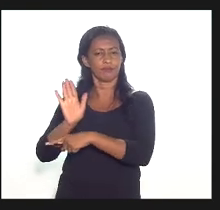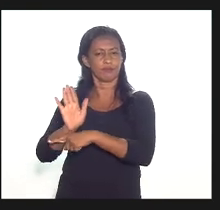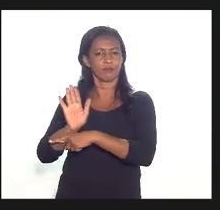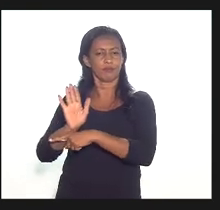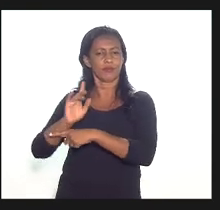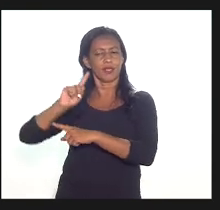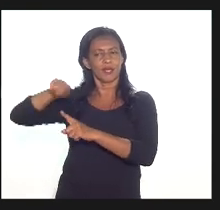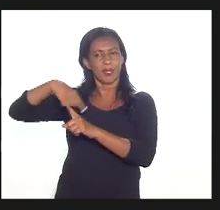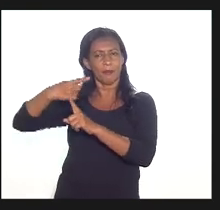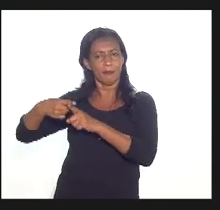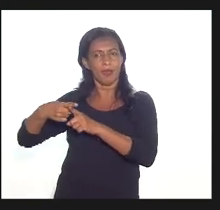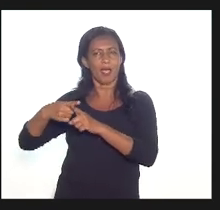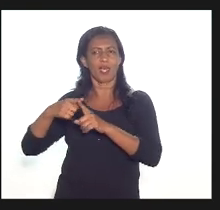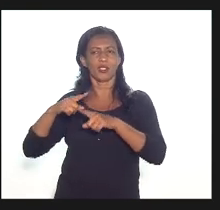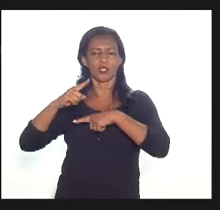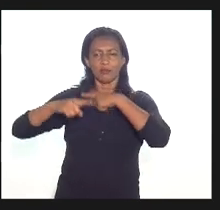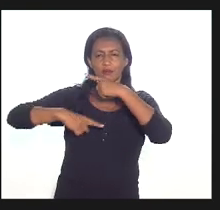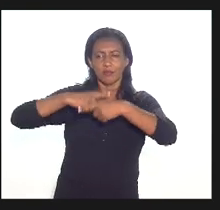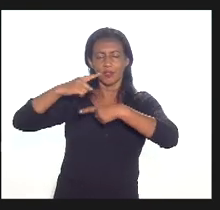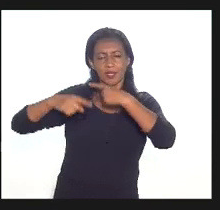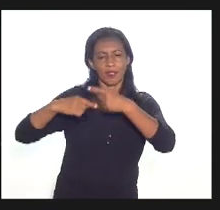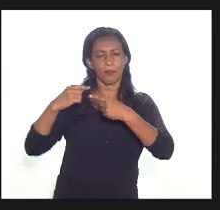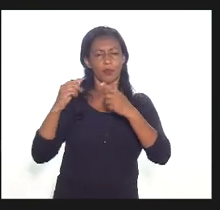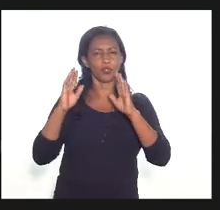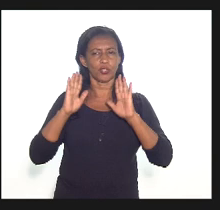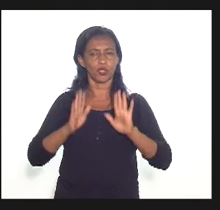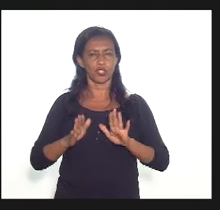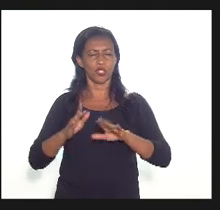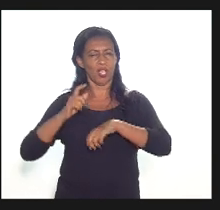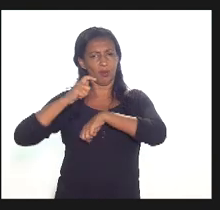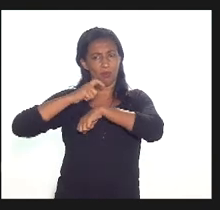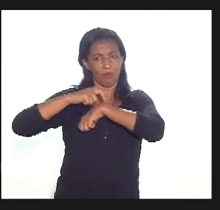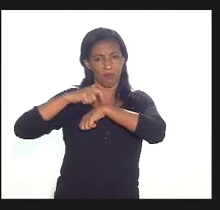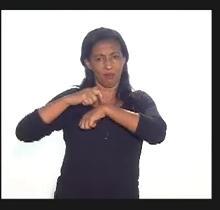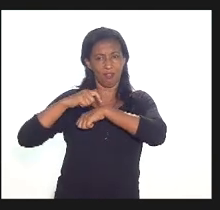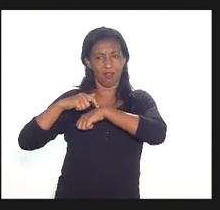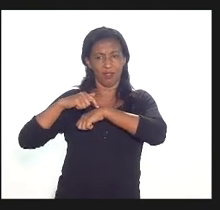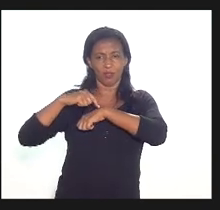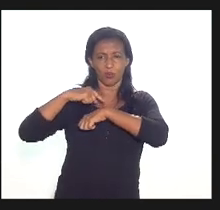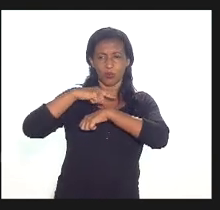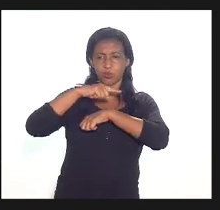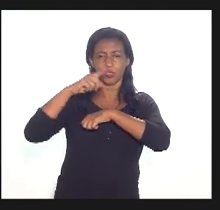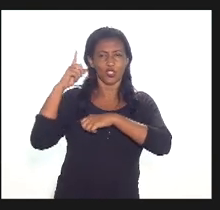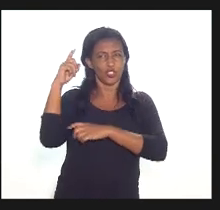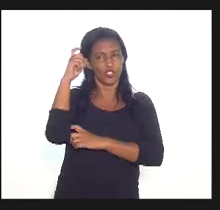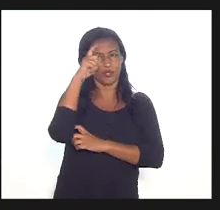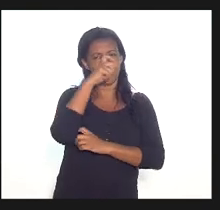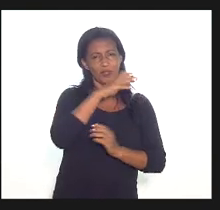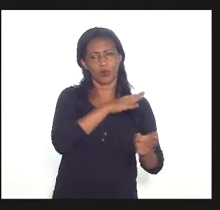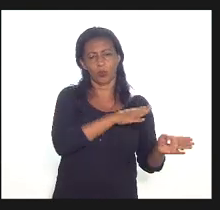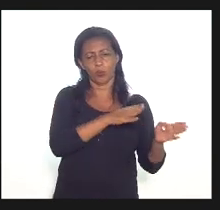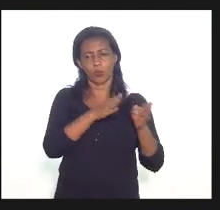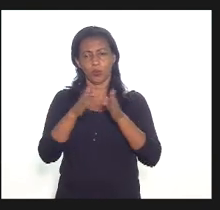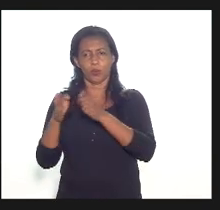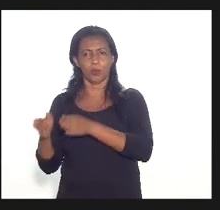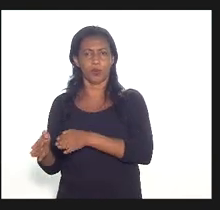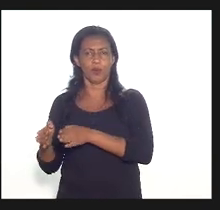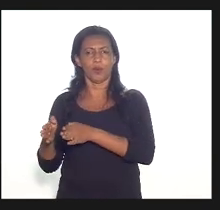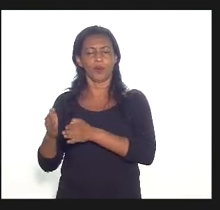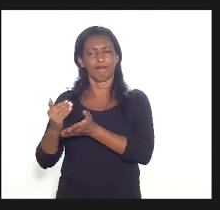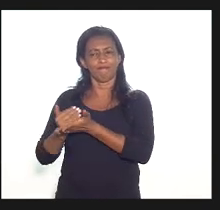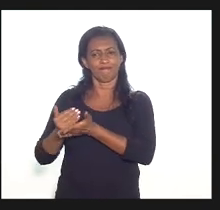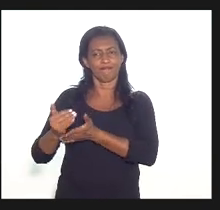mais depois de nós estarmos passando por um momento tão difícil, né, o qual nós estamos passando com